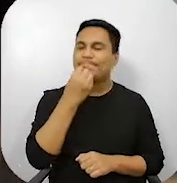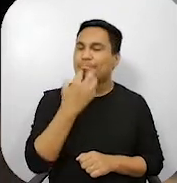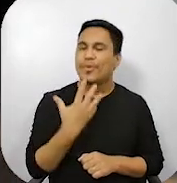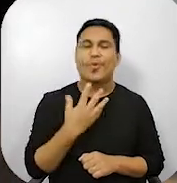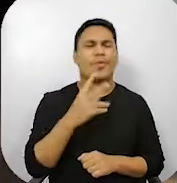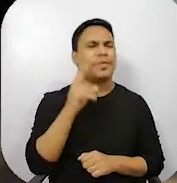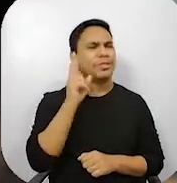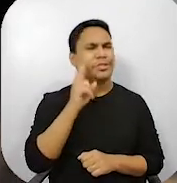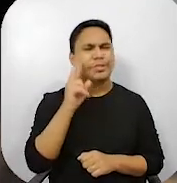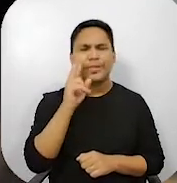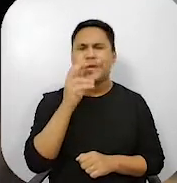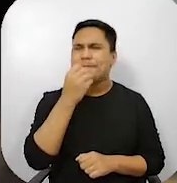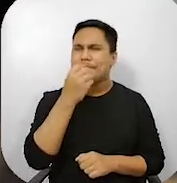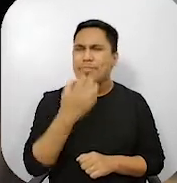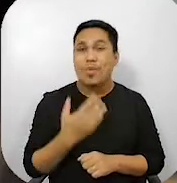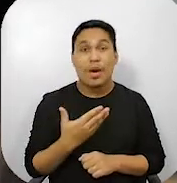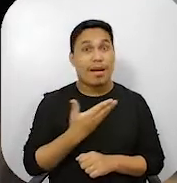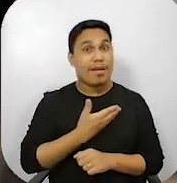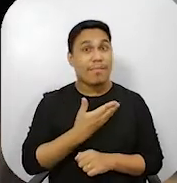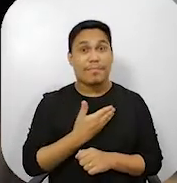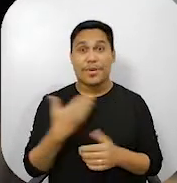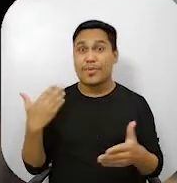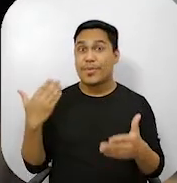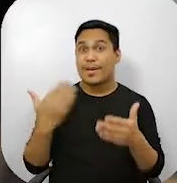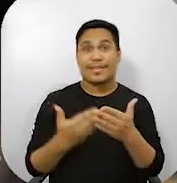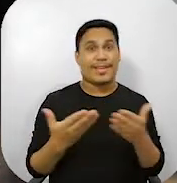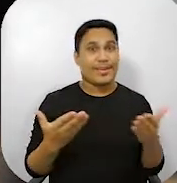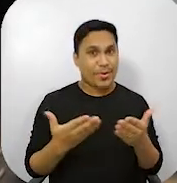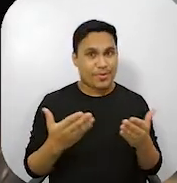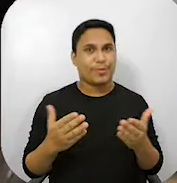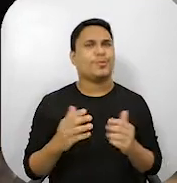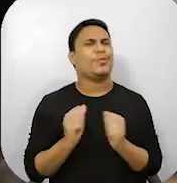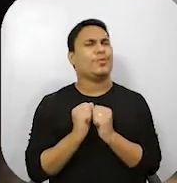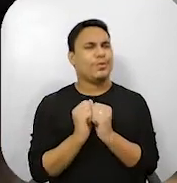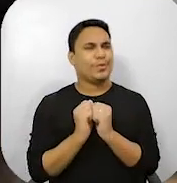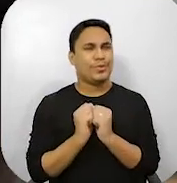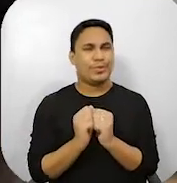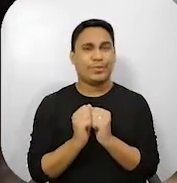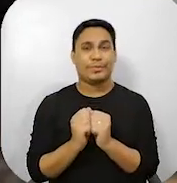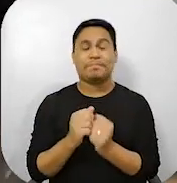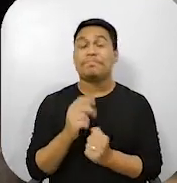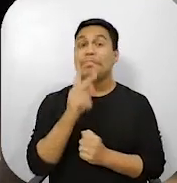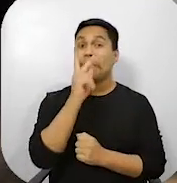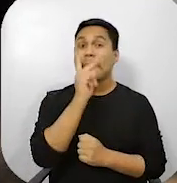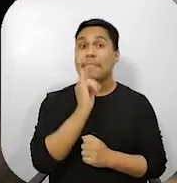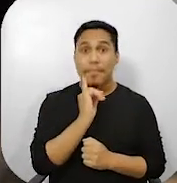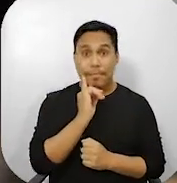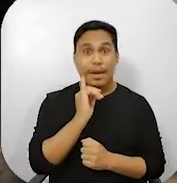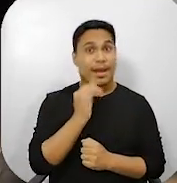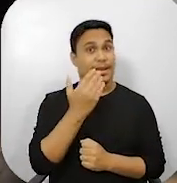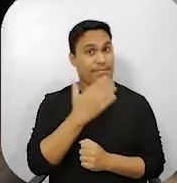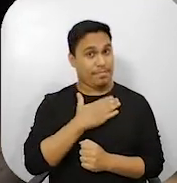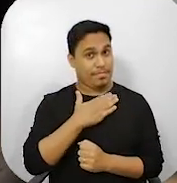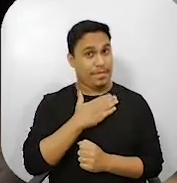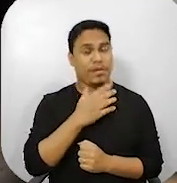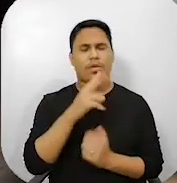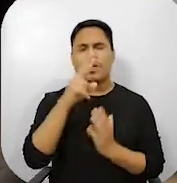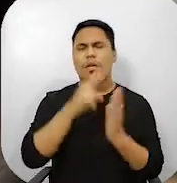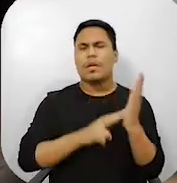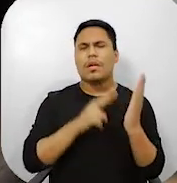época EA vivência de livros também que meu pai era um leitor muito ácido ele